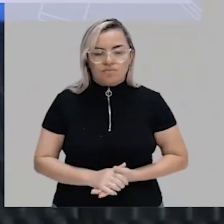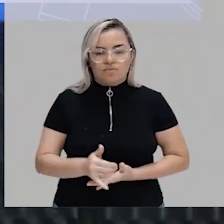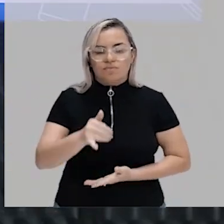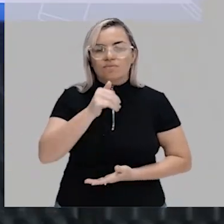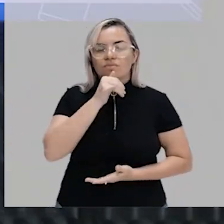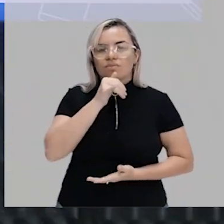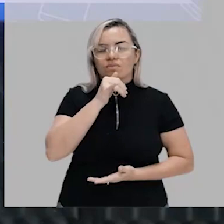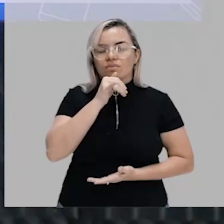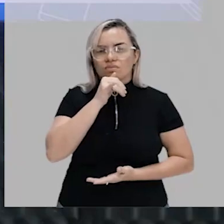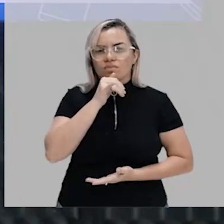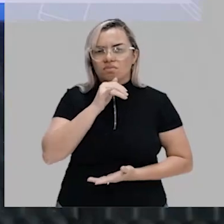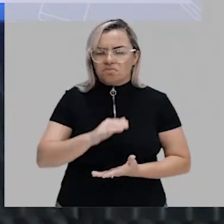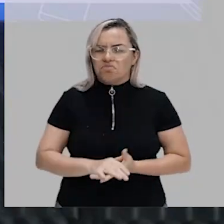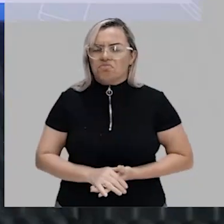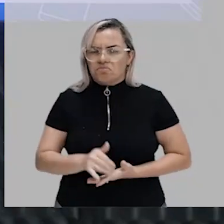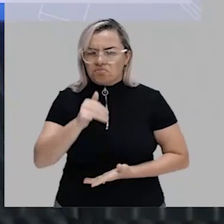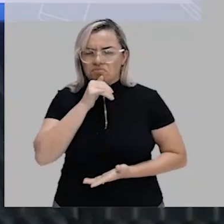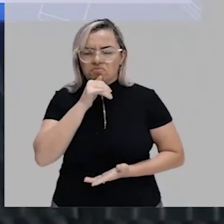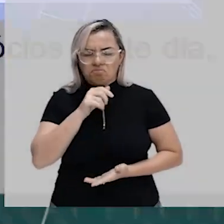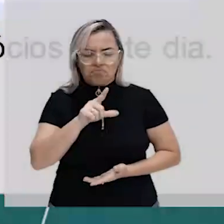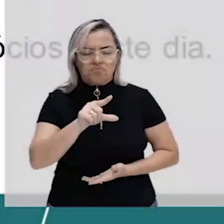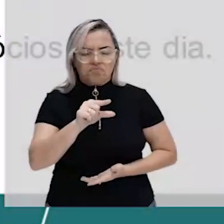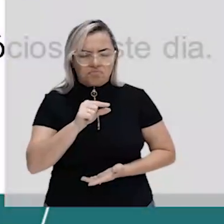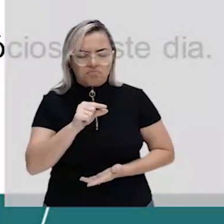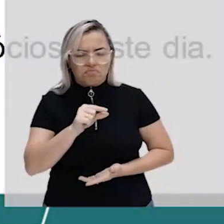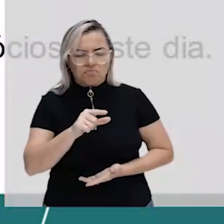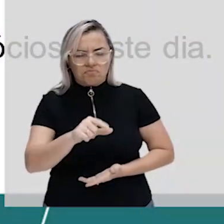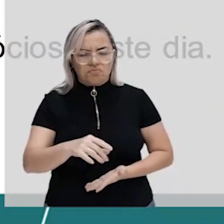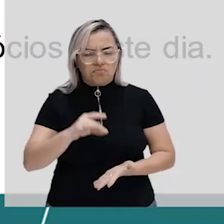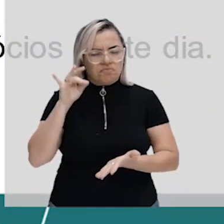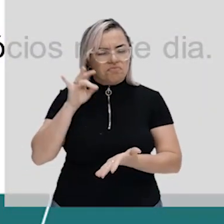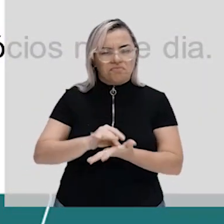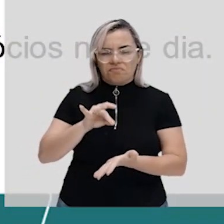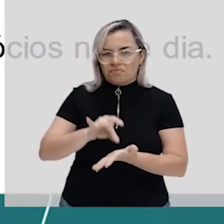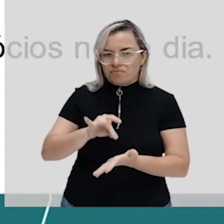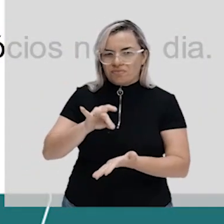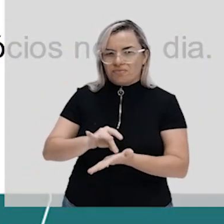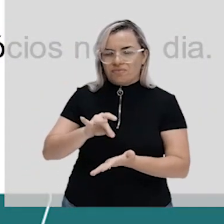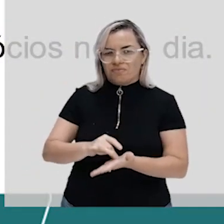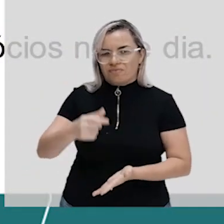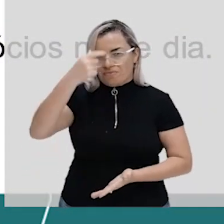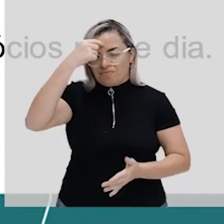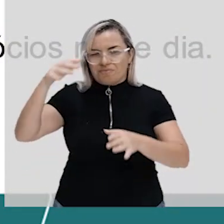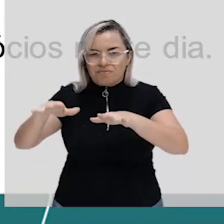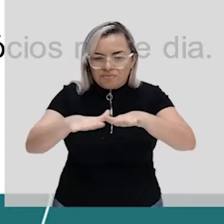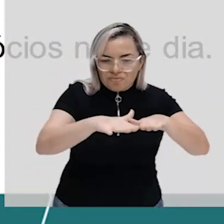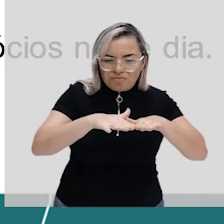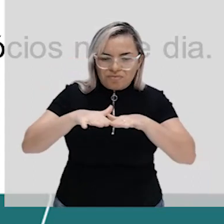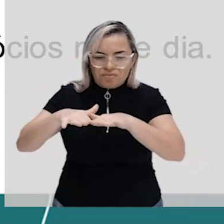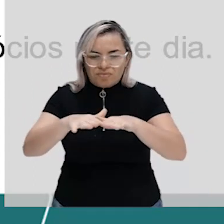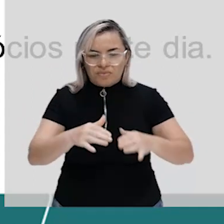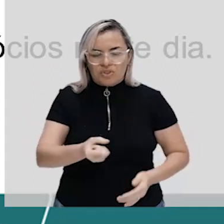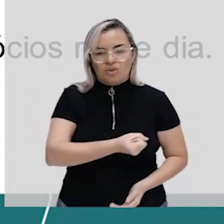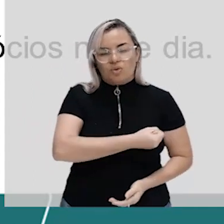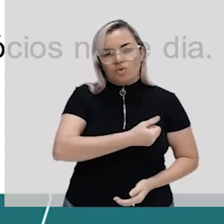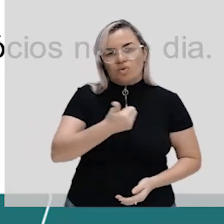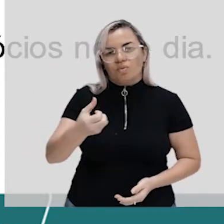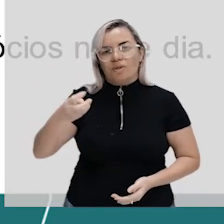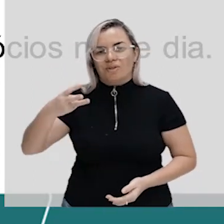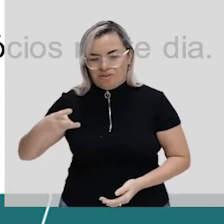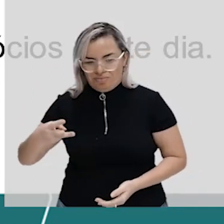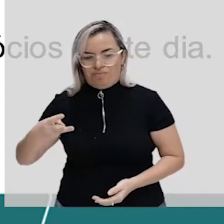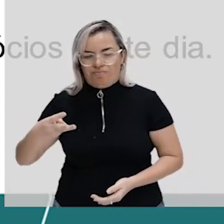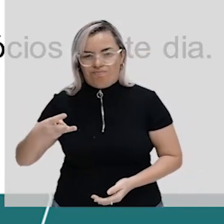Exemplo. Vamos pegar um exemplo aí de algo que é tido como verdade para o senso comum. O número 13, por